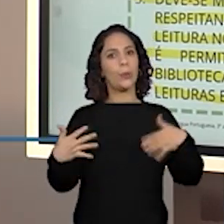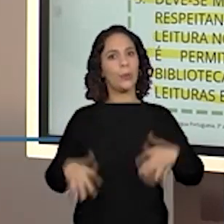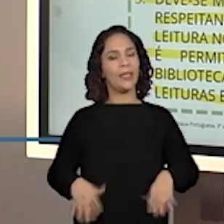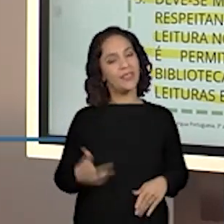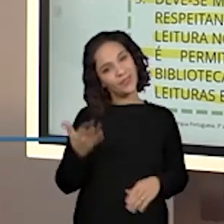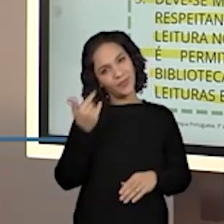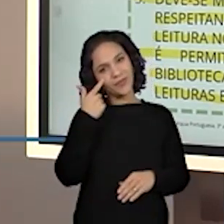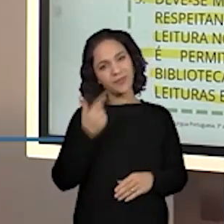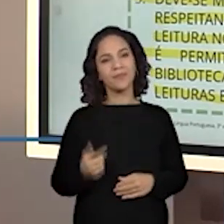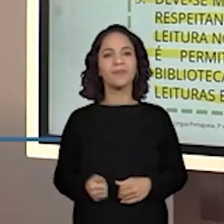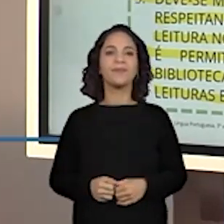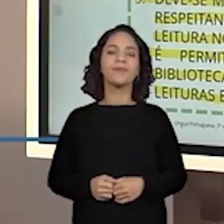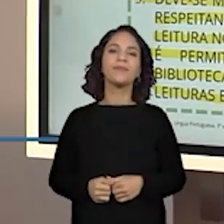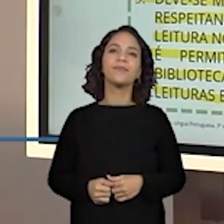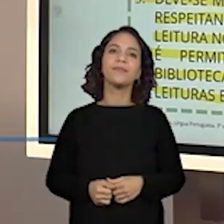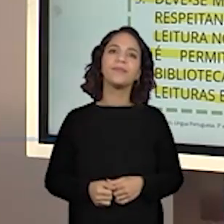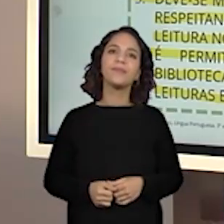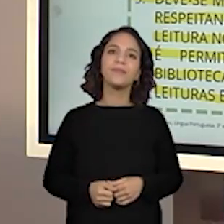Vamos à leitura.